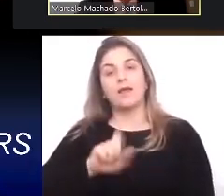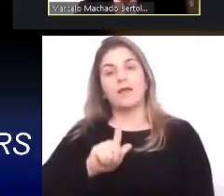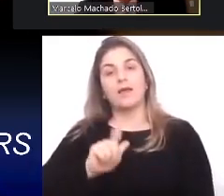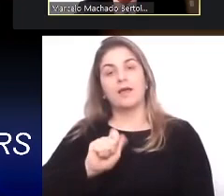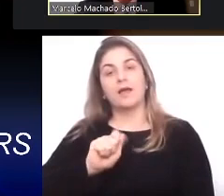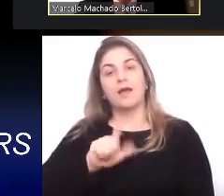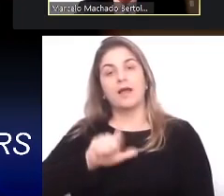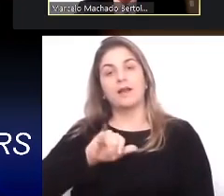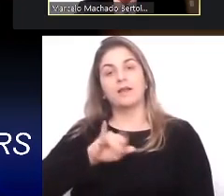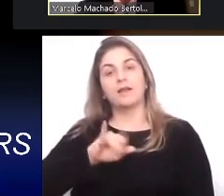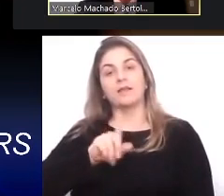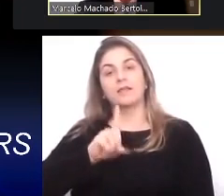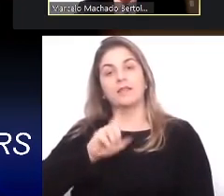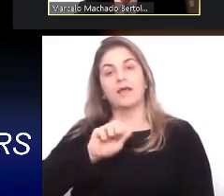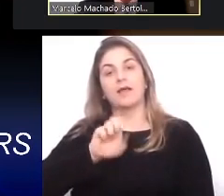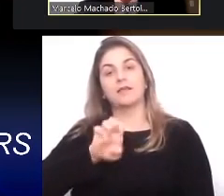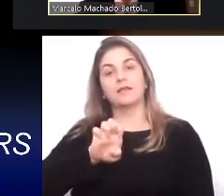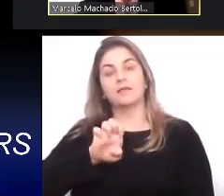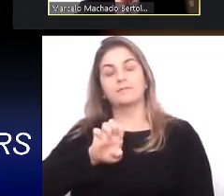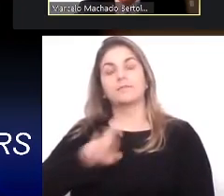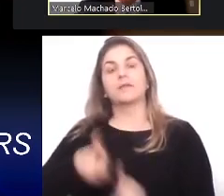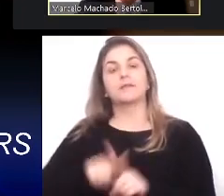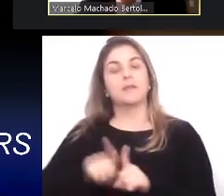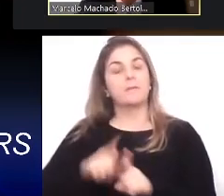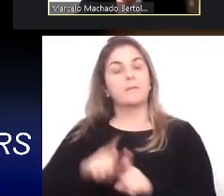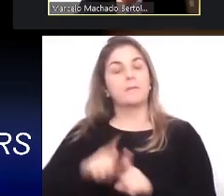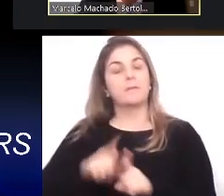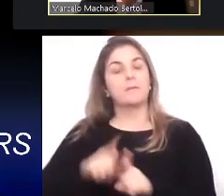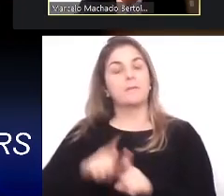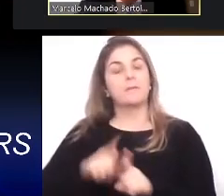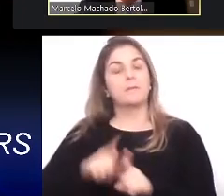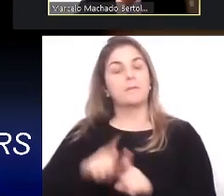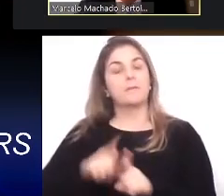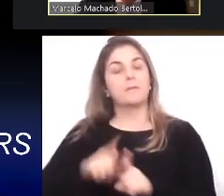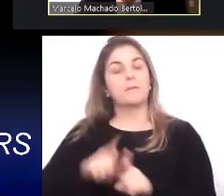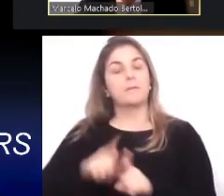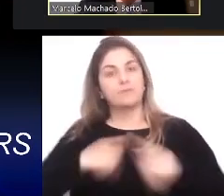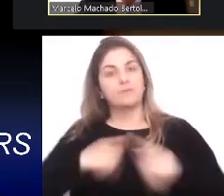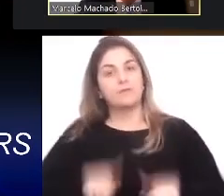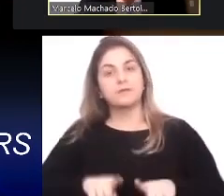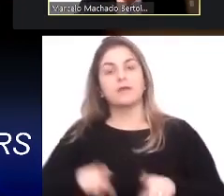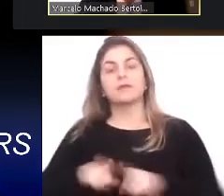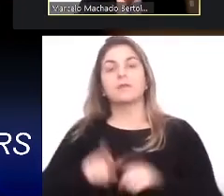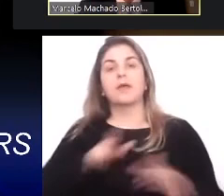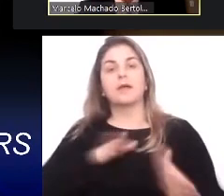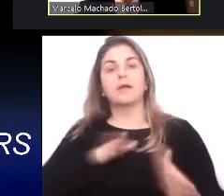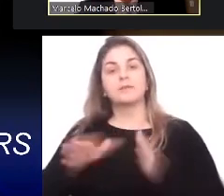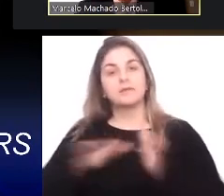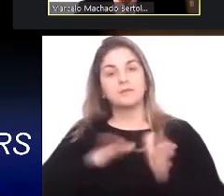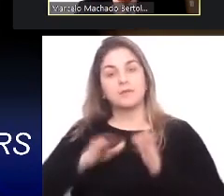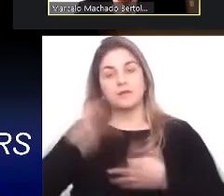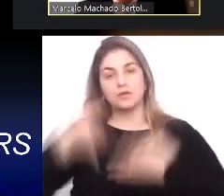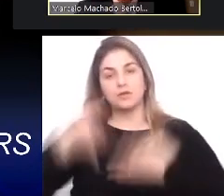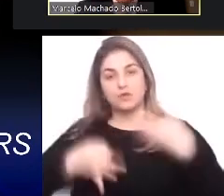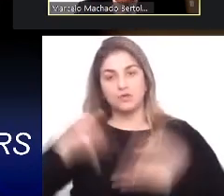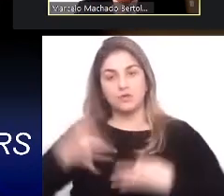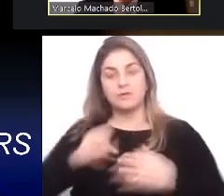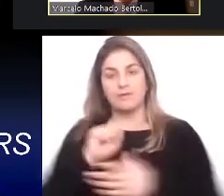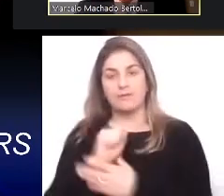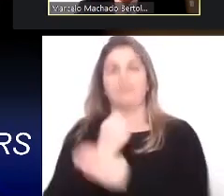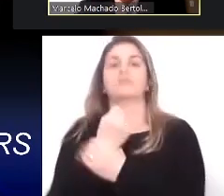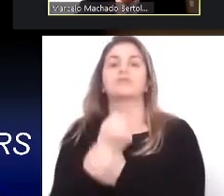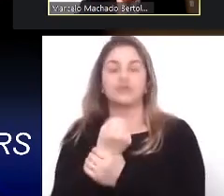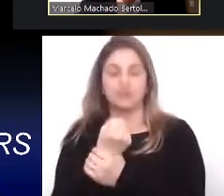sobre ampla defesa, sobre acesso à justiça e sobre a garantia